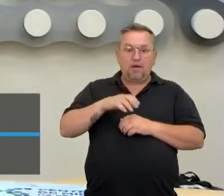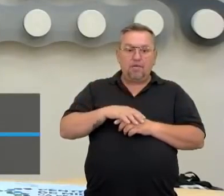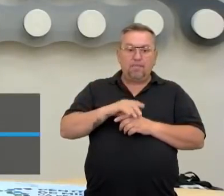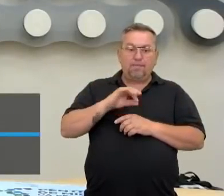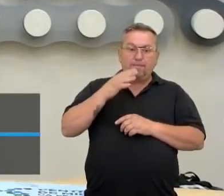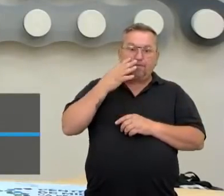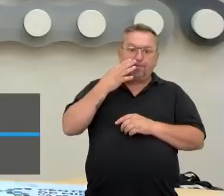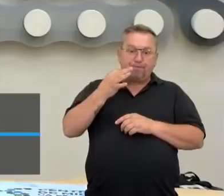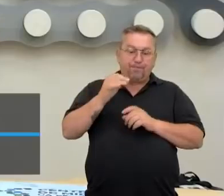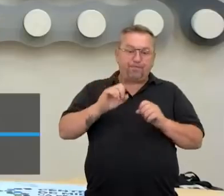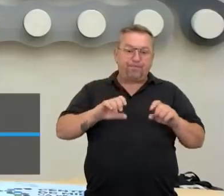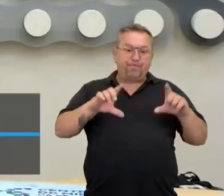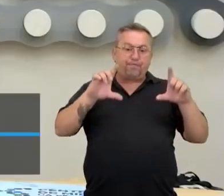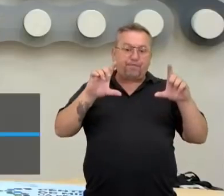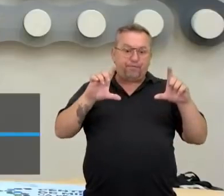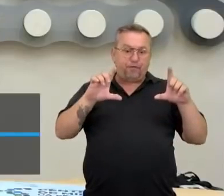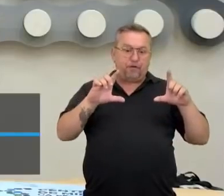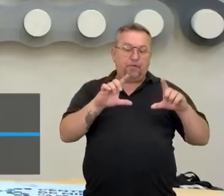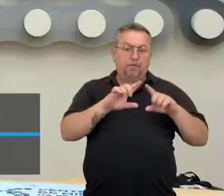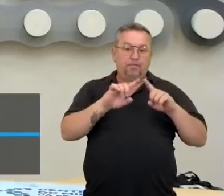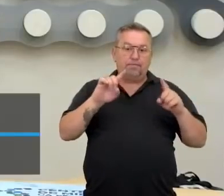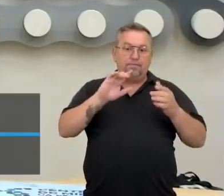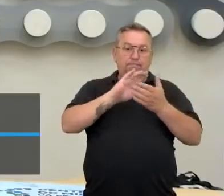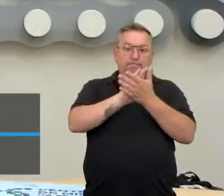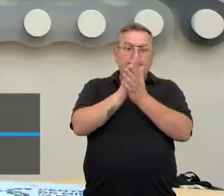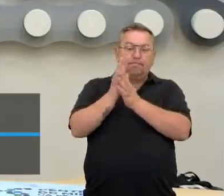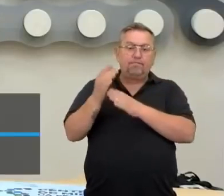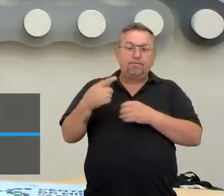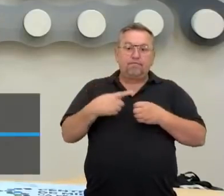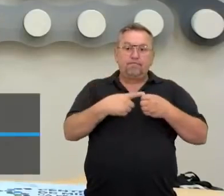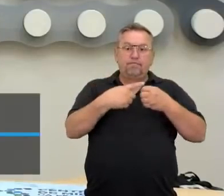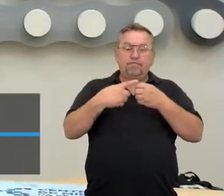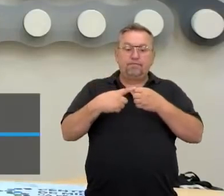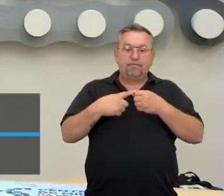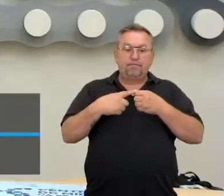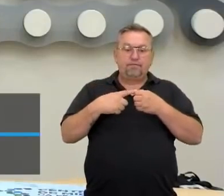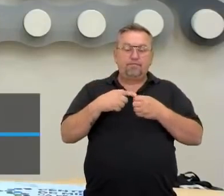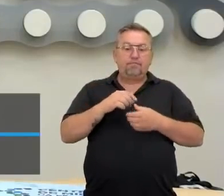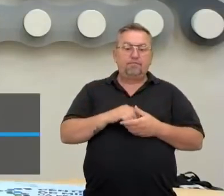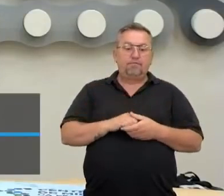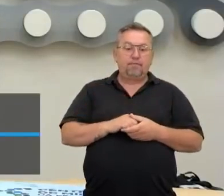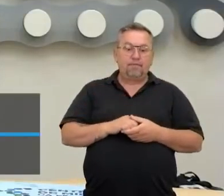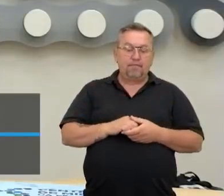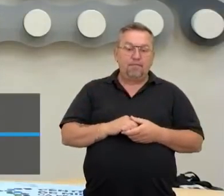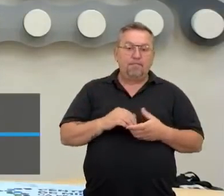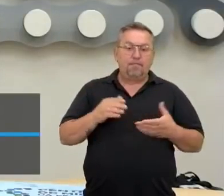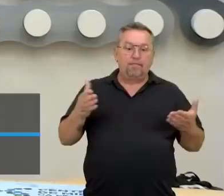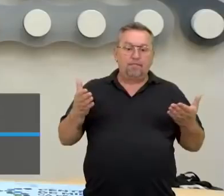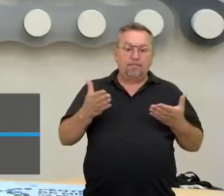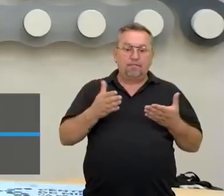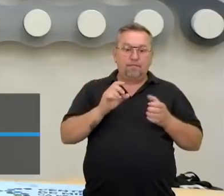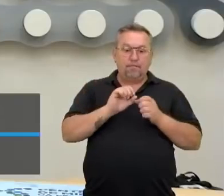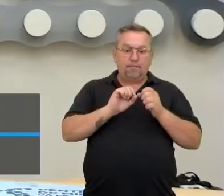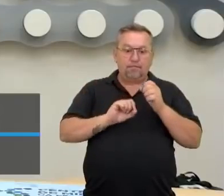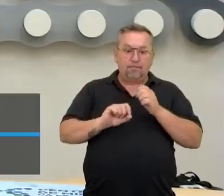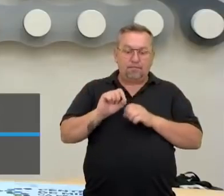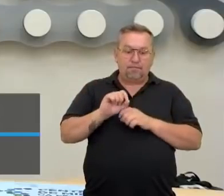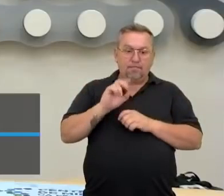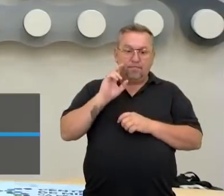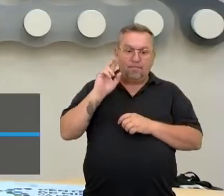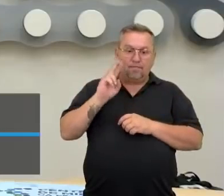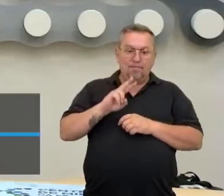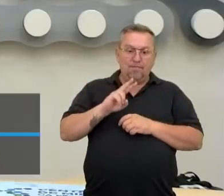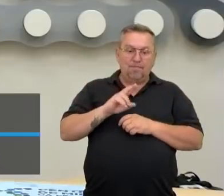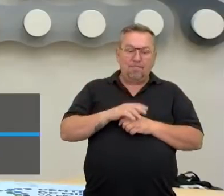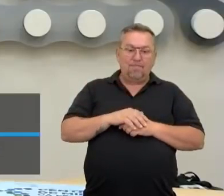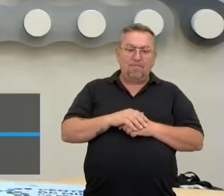chamou a atenção na imagem foi a destruição da cidade, o cenário atrás. E assim, agora eu vou colocar o meu ponto de vista, tá? Então,